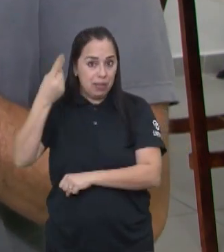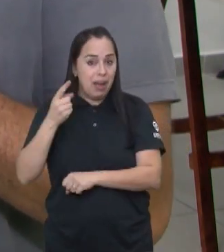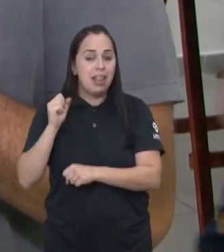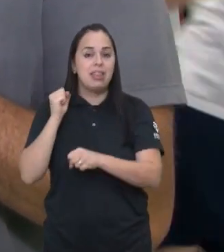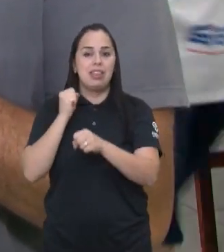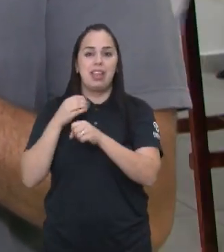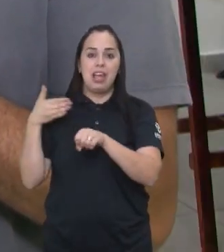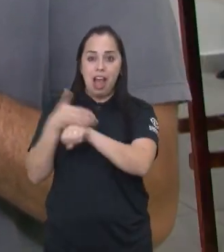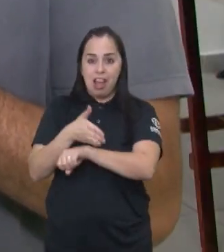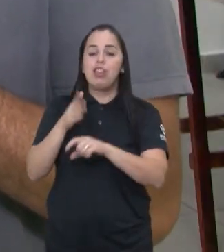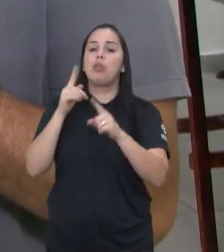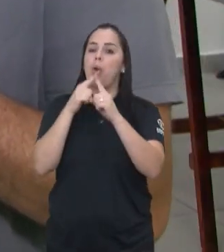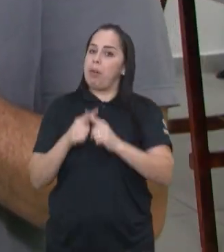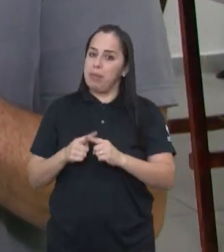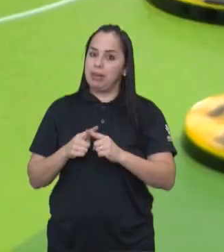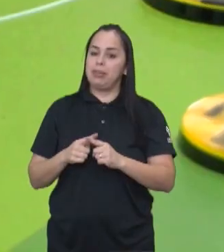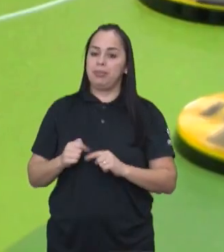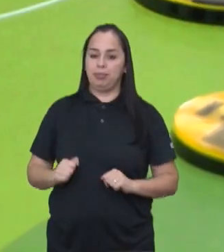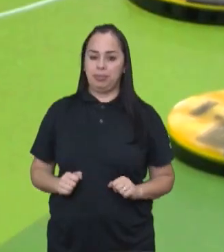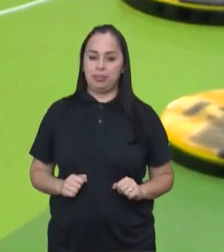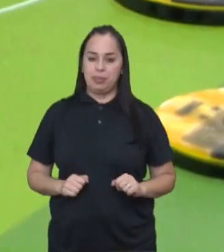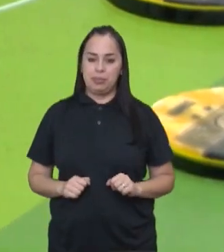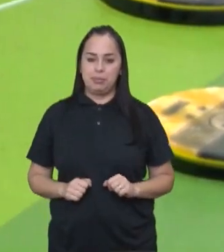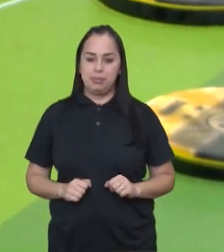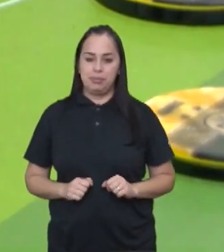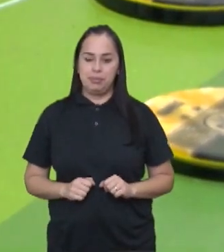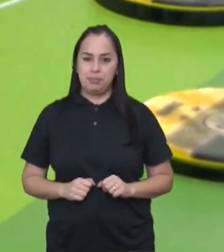desse Campeonato Paulista, desses eventos que tem lá em São Paulo.